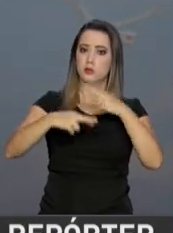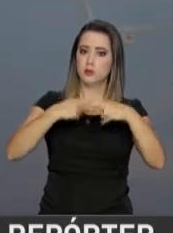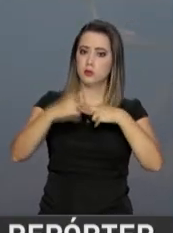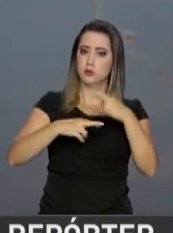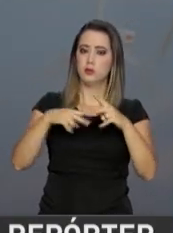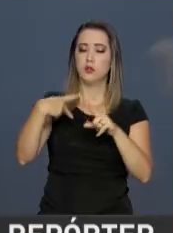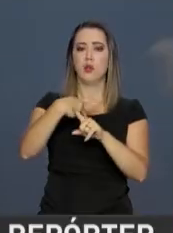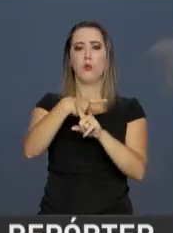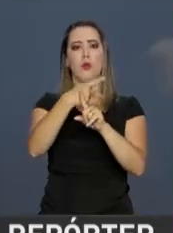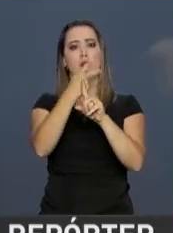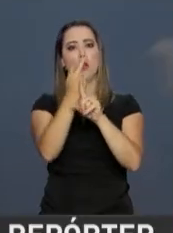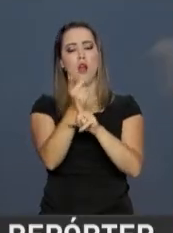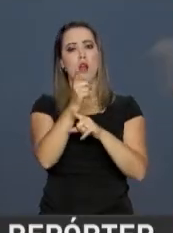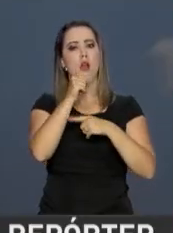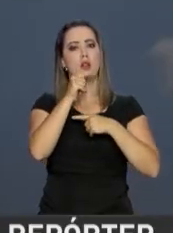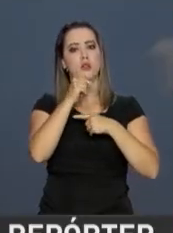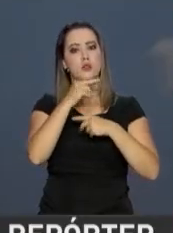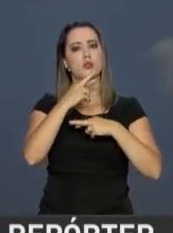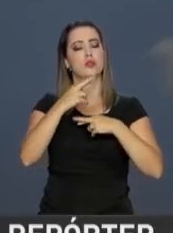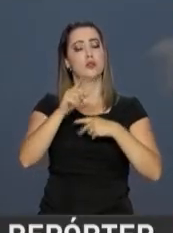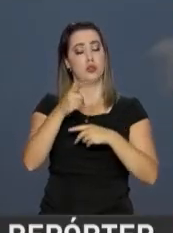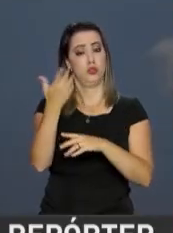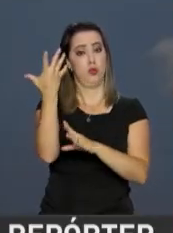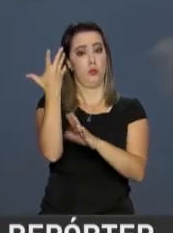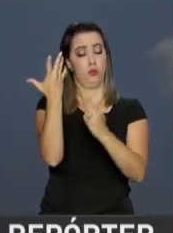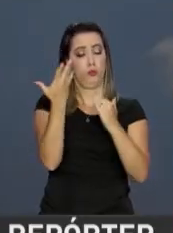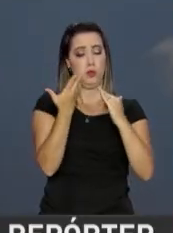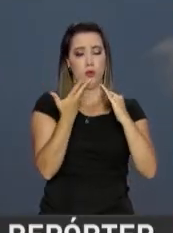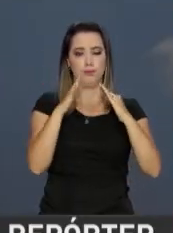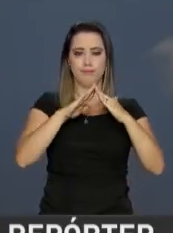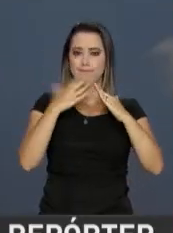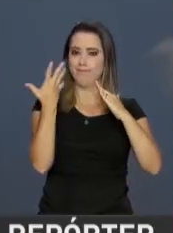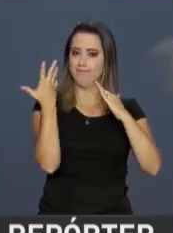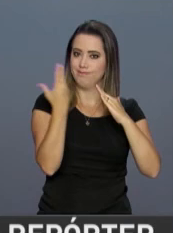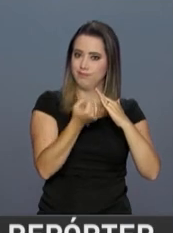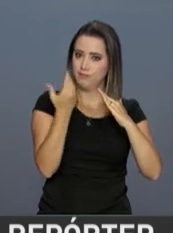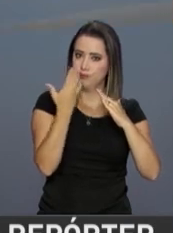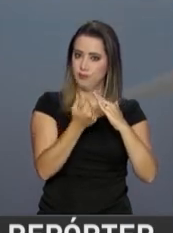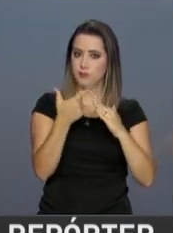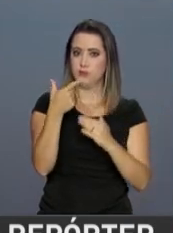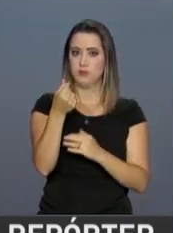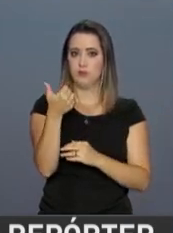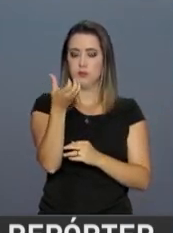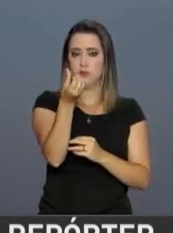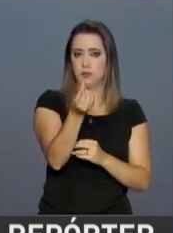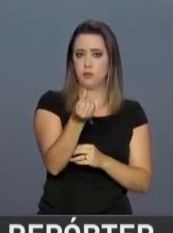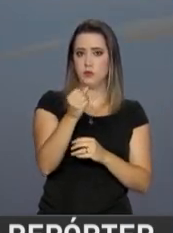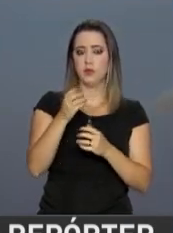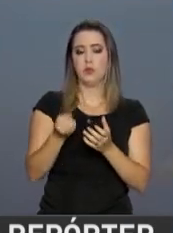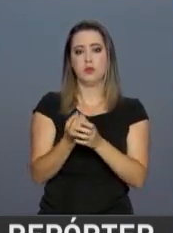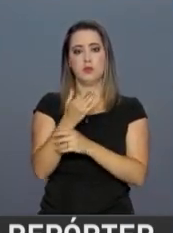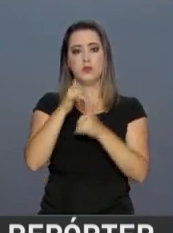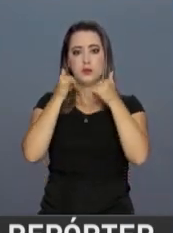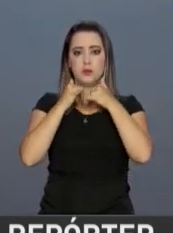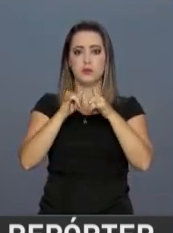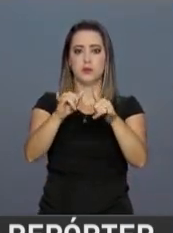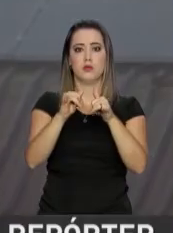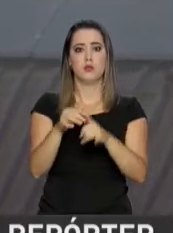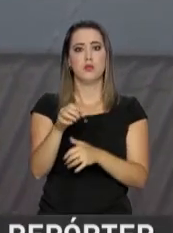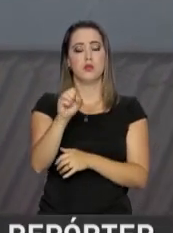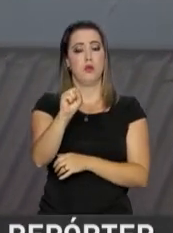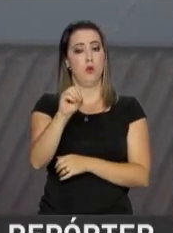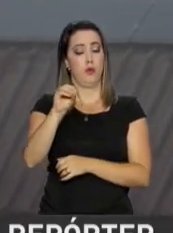eólica a hídrica a geotérmica ea solar em 2016 a direção elétrica brasileira registrou